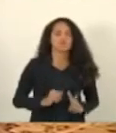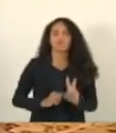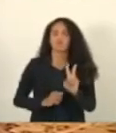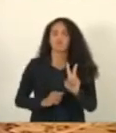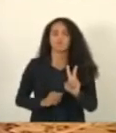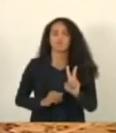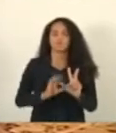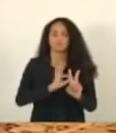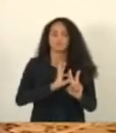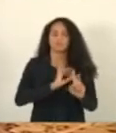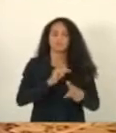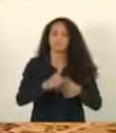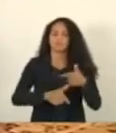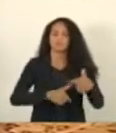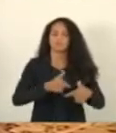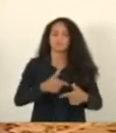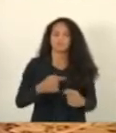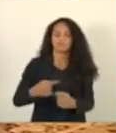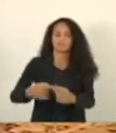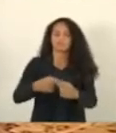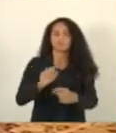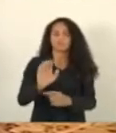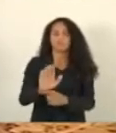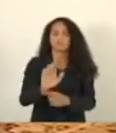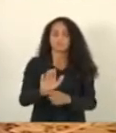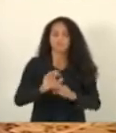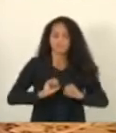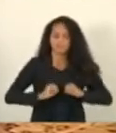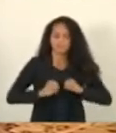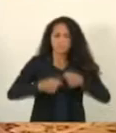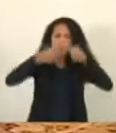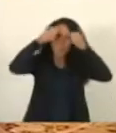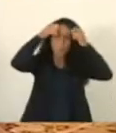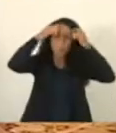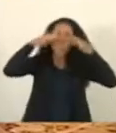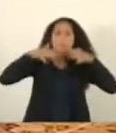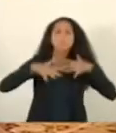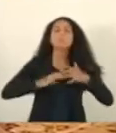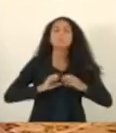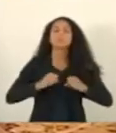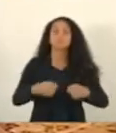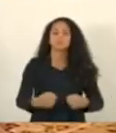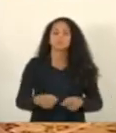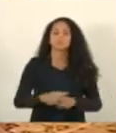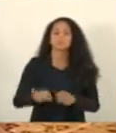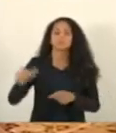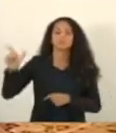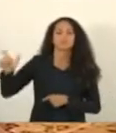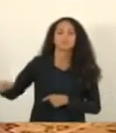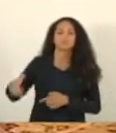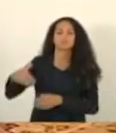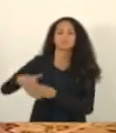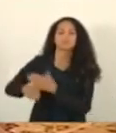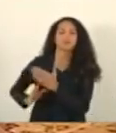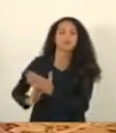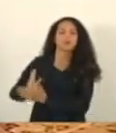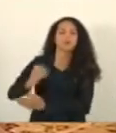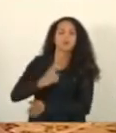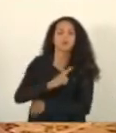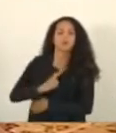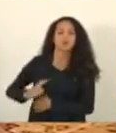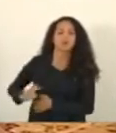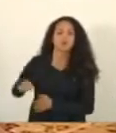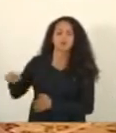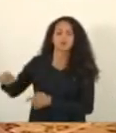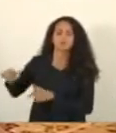que trabalham ali na cidade, dando o seu suor pela defesa da sociedade, mas de alguém que se candidatou, mas de alguém que ganhou, de alguém